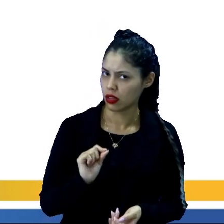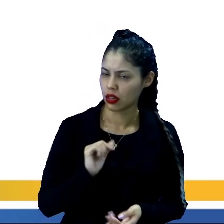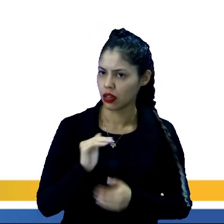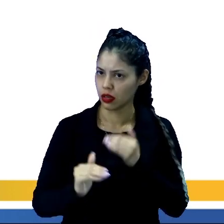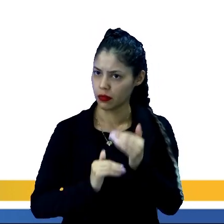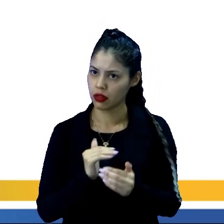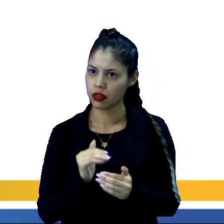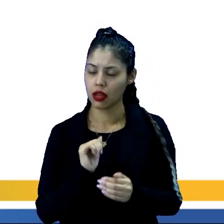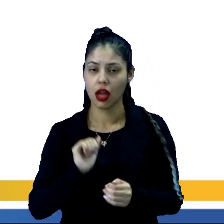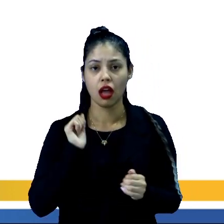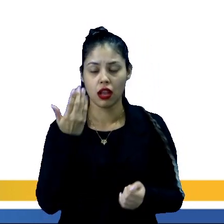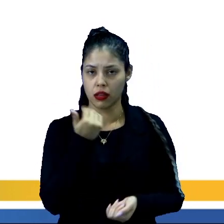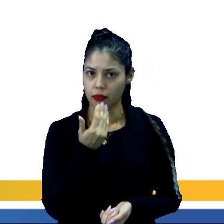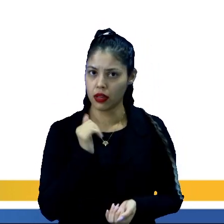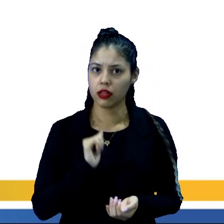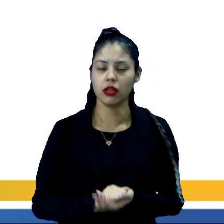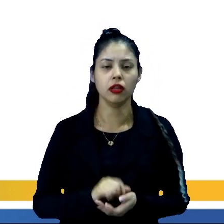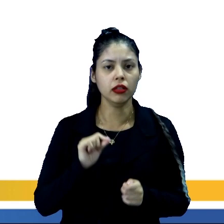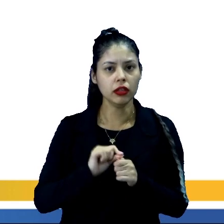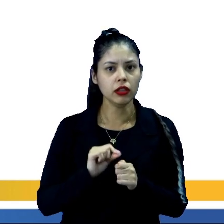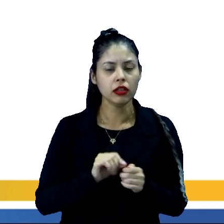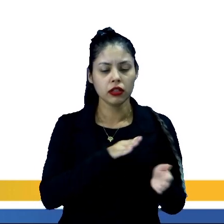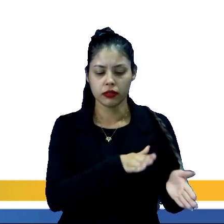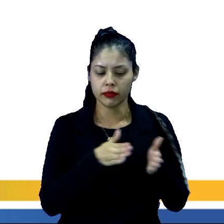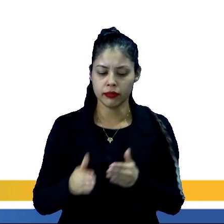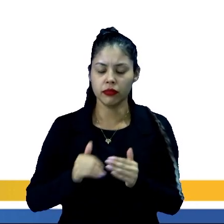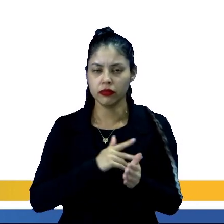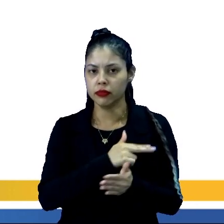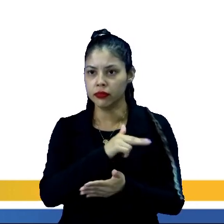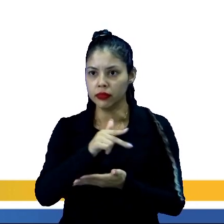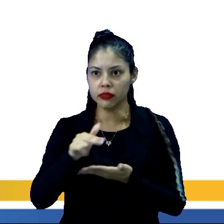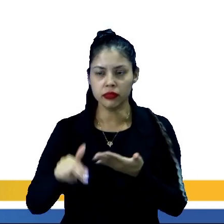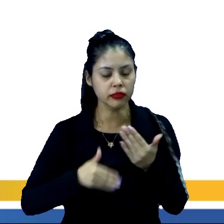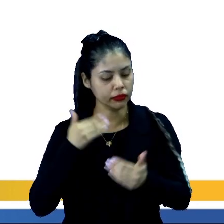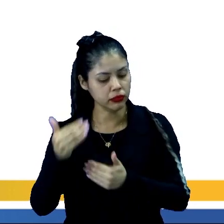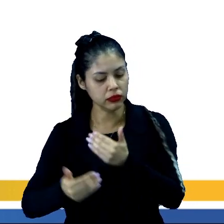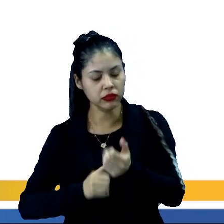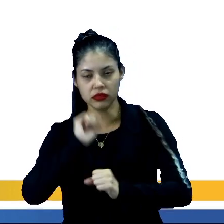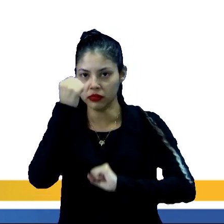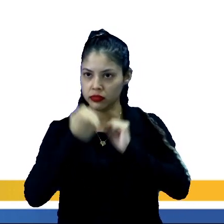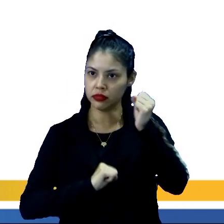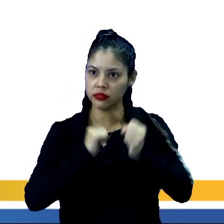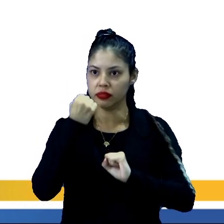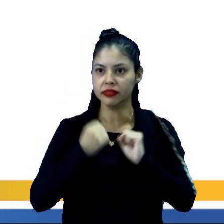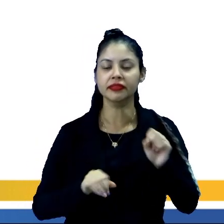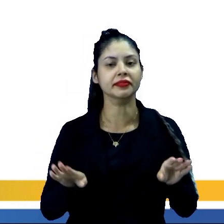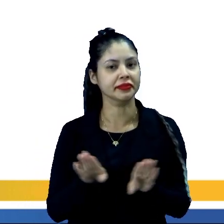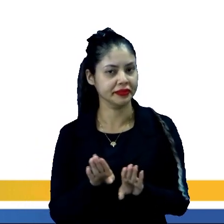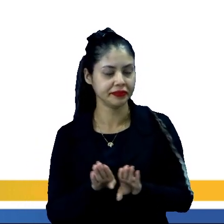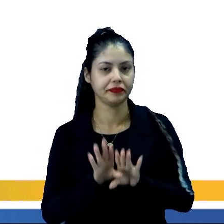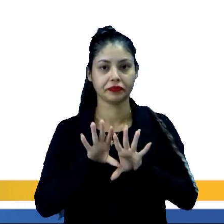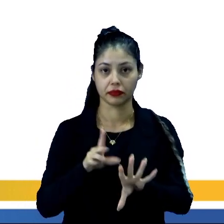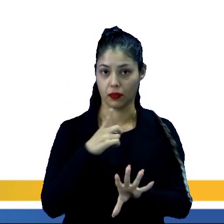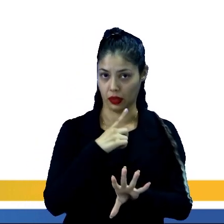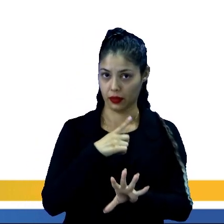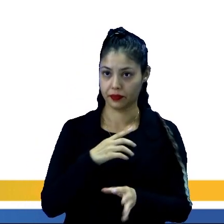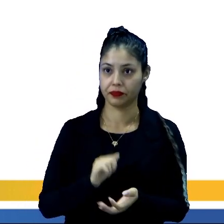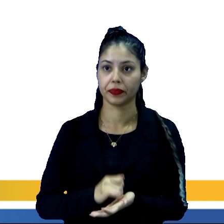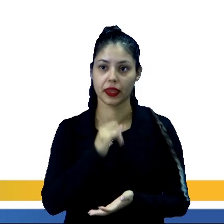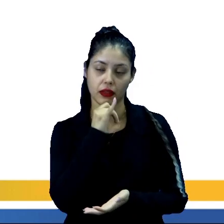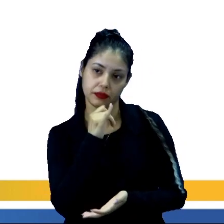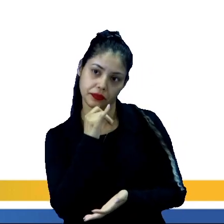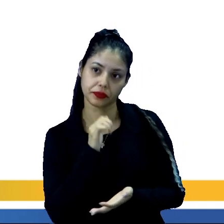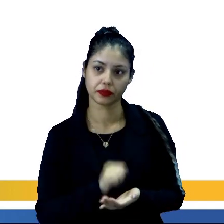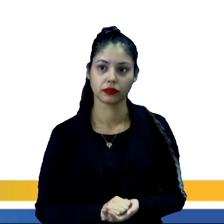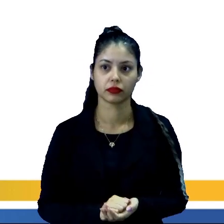alimentos processados? São alimentos que vão passar por vários processos de industrialização. Então aqui a gente tem um exemplo.